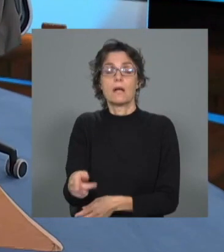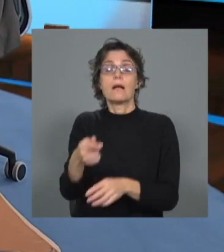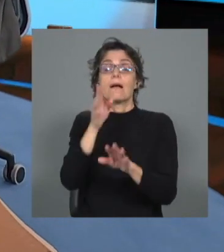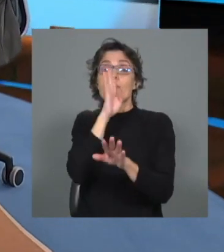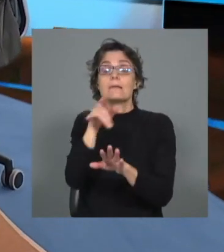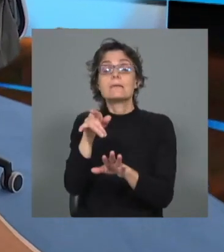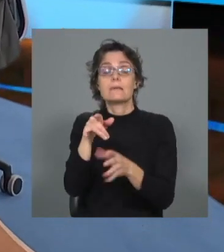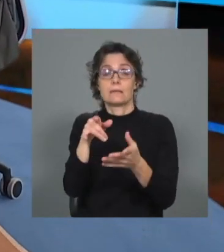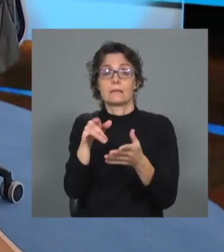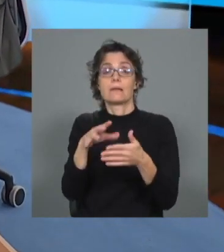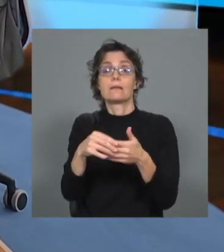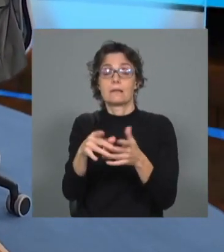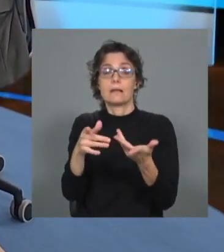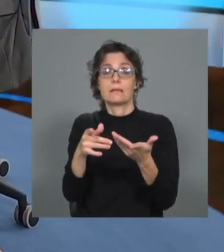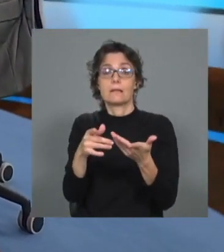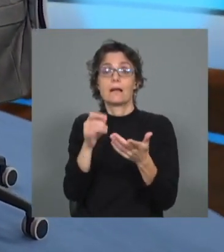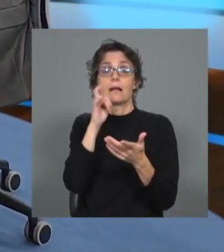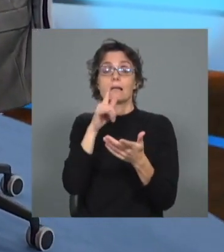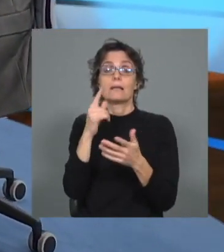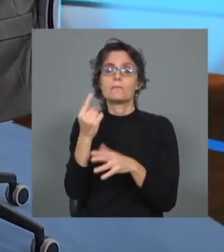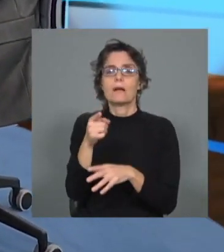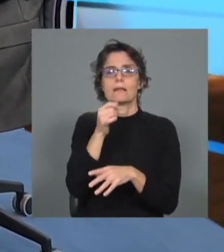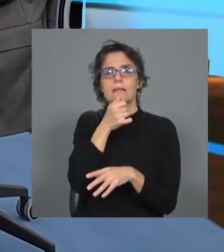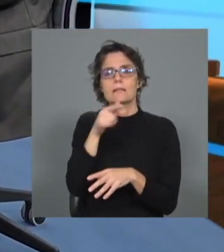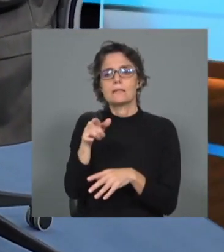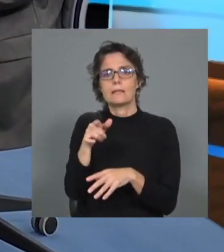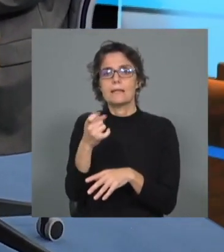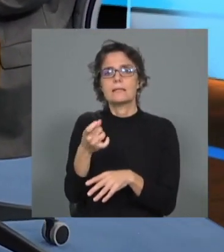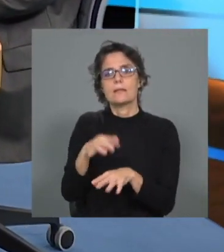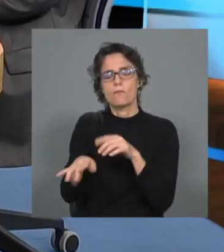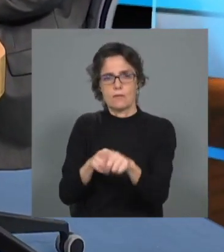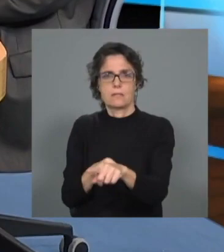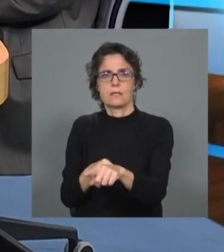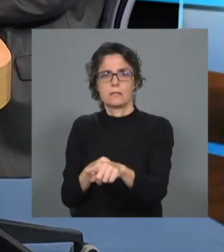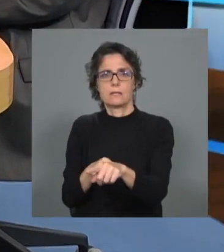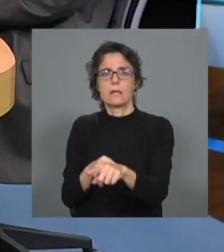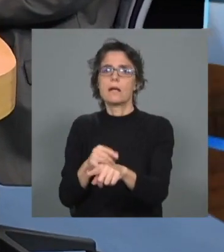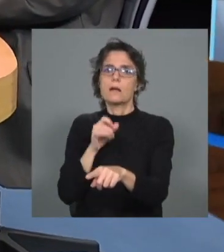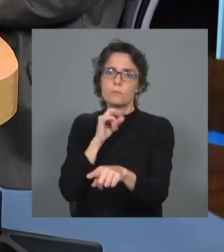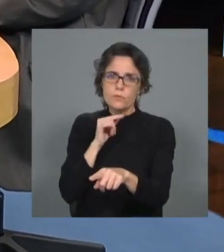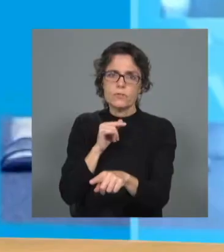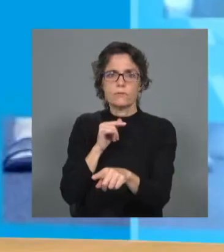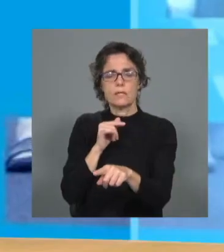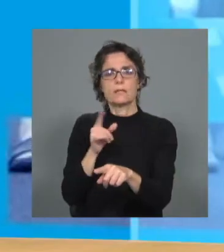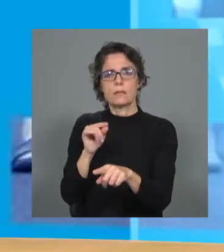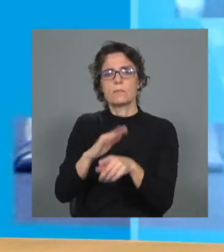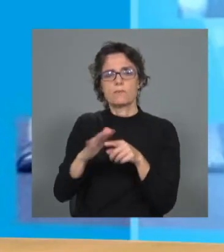preciso fazer desta maneira, tudo bem, mas é preciso fazer, penso que haverá mais possibilidades de replicar estes momentos, sem dúvida